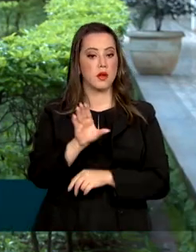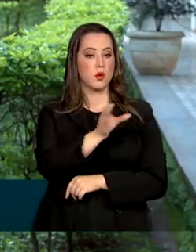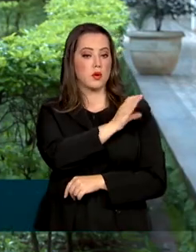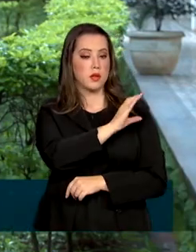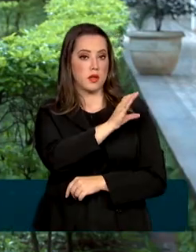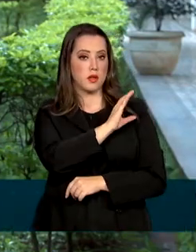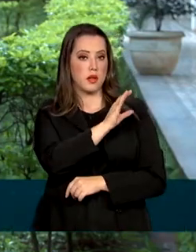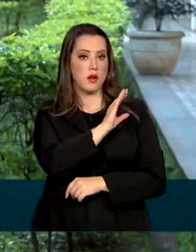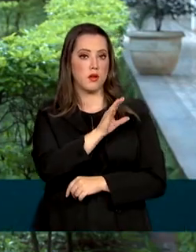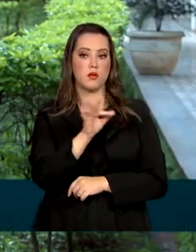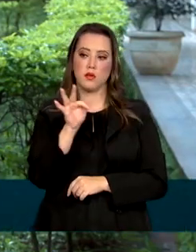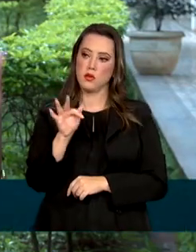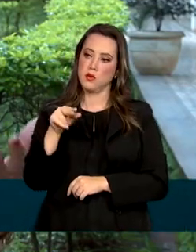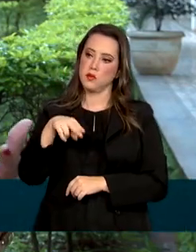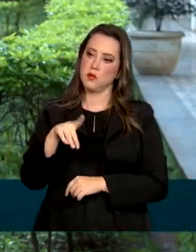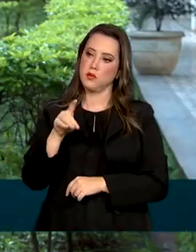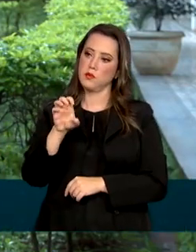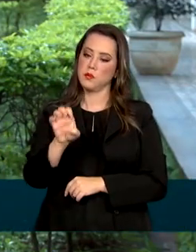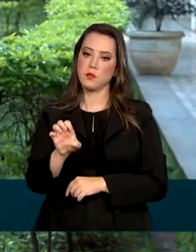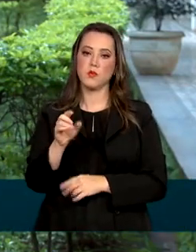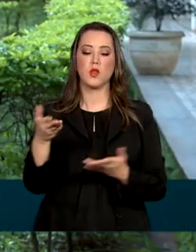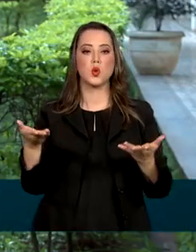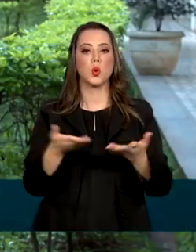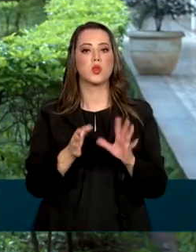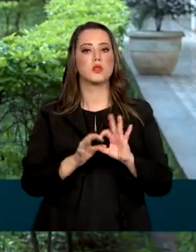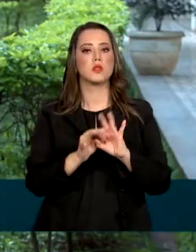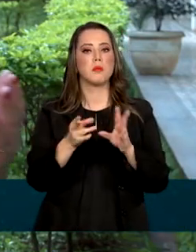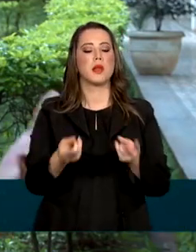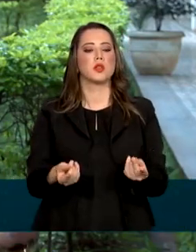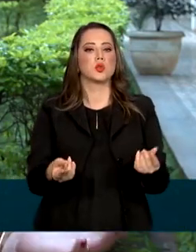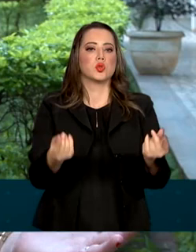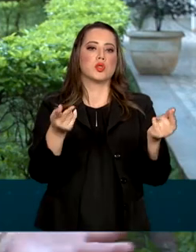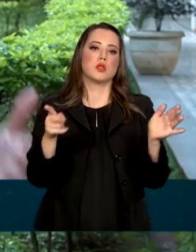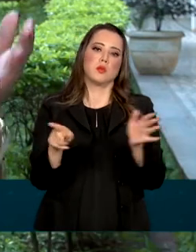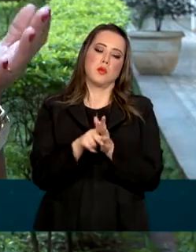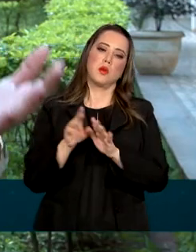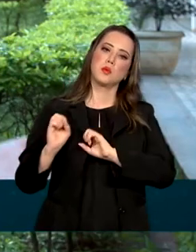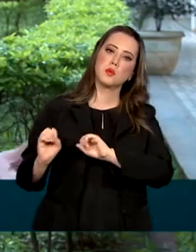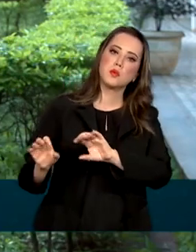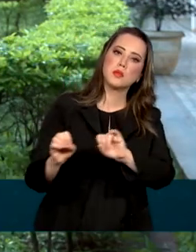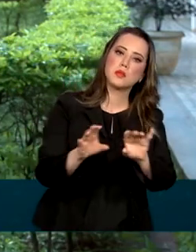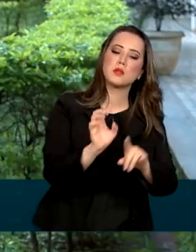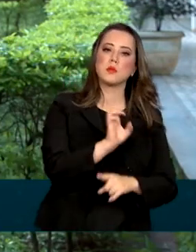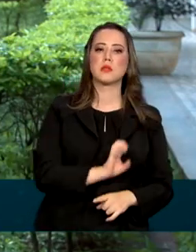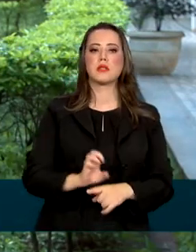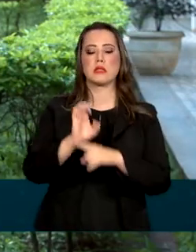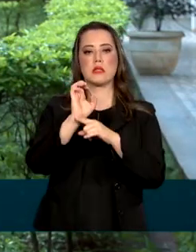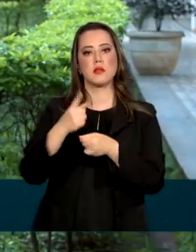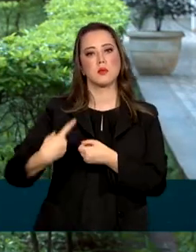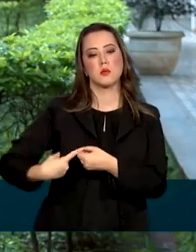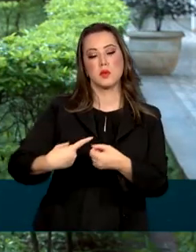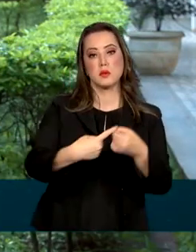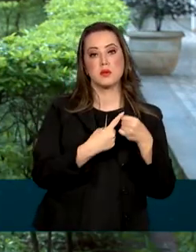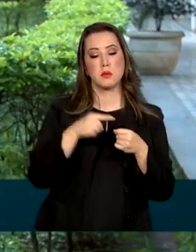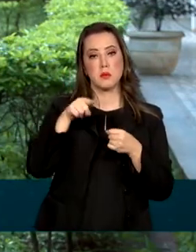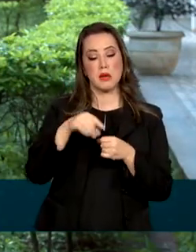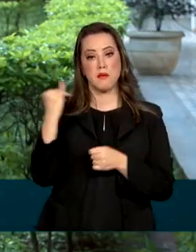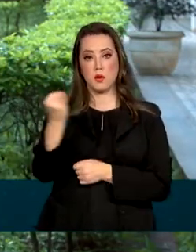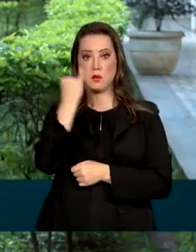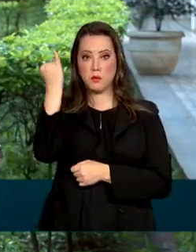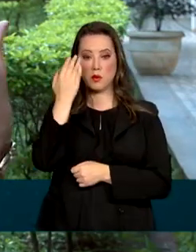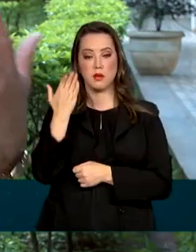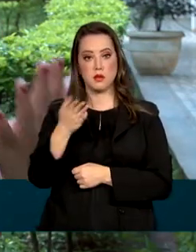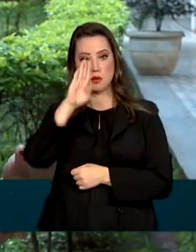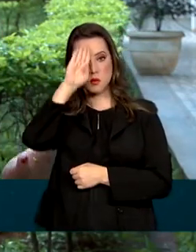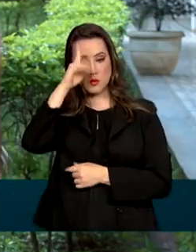Desenvolvimento da Educação, o FNDE, que atua na liberação de recursos da educação para estados e municípios. Ele destacou